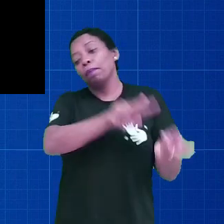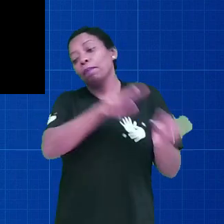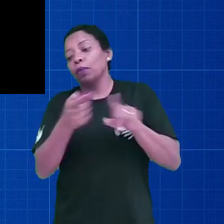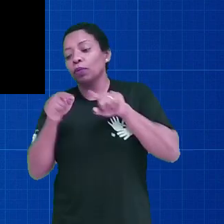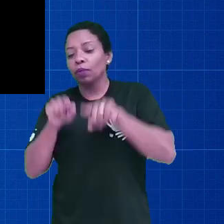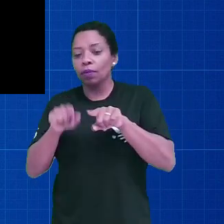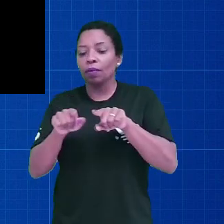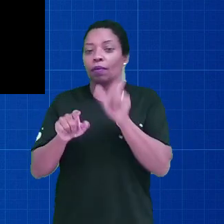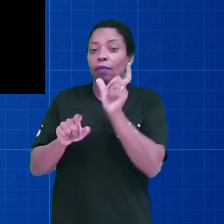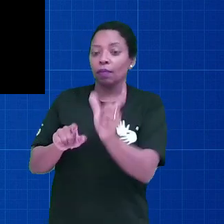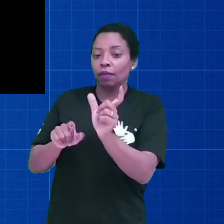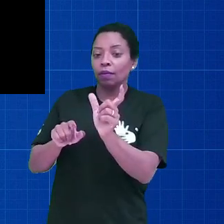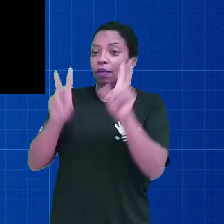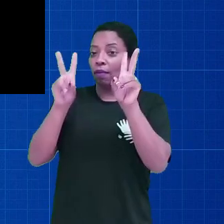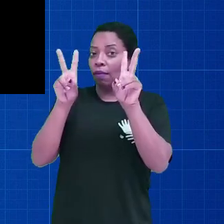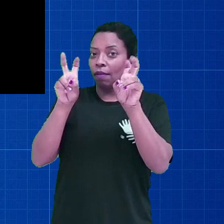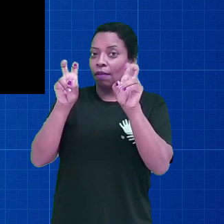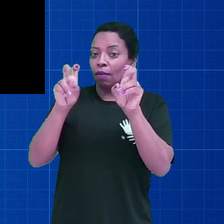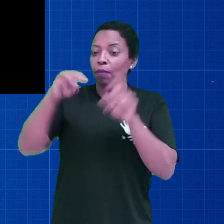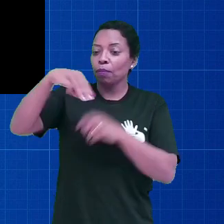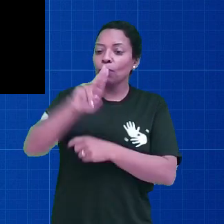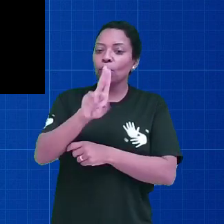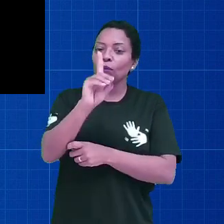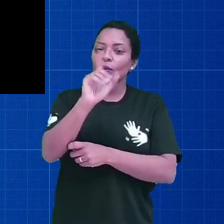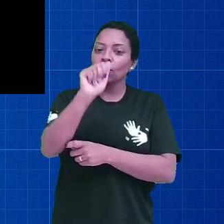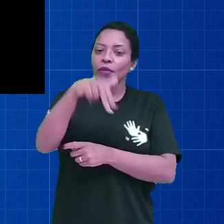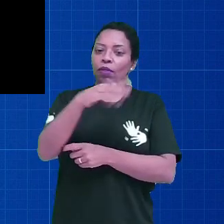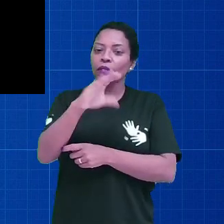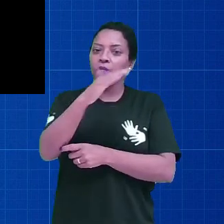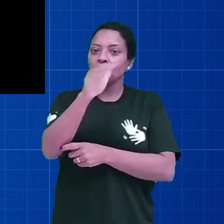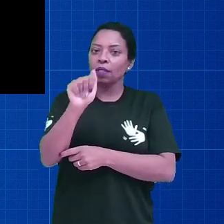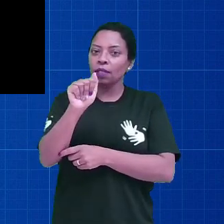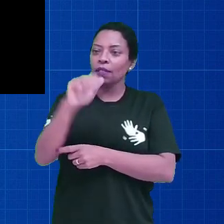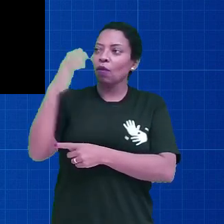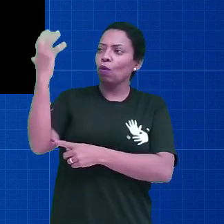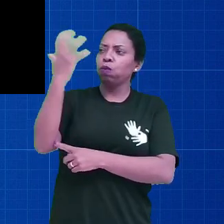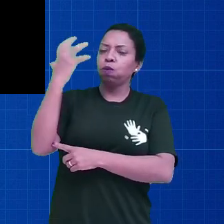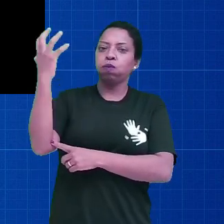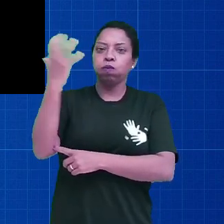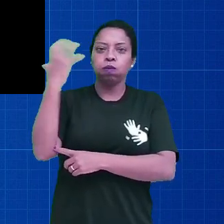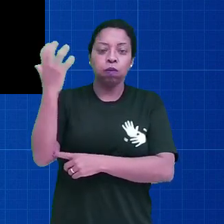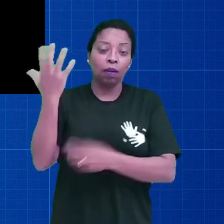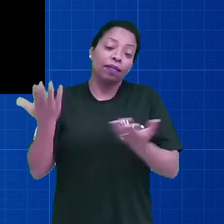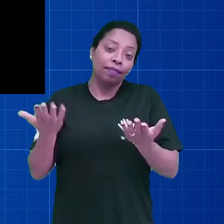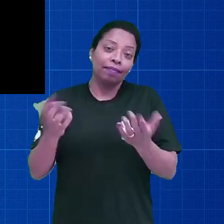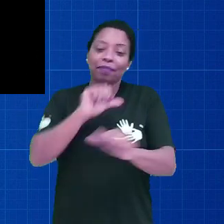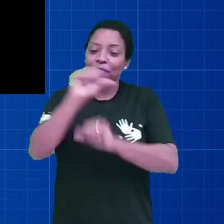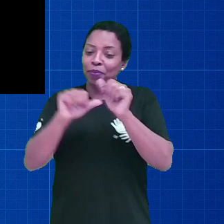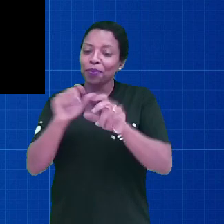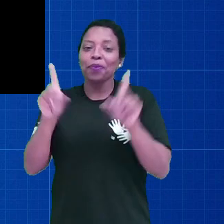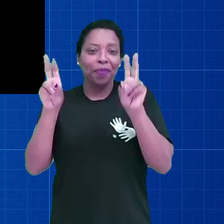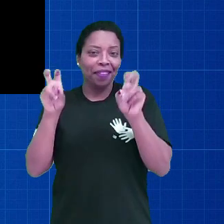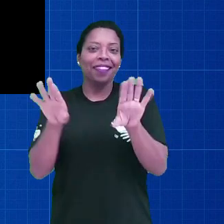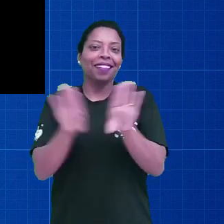Está esquentando ou está esfriando? Né? Então, em alguns locais, em algumas estações meteorológicas, você pega os